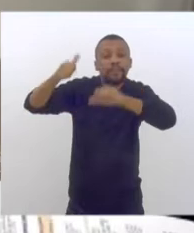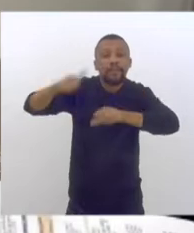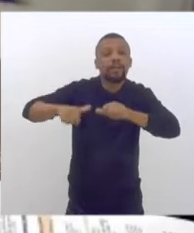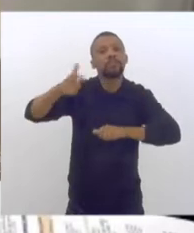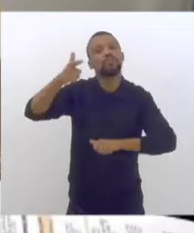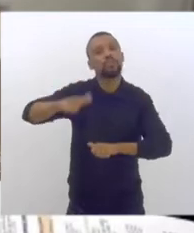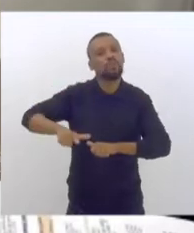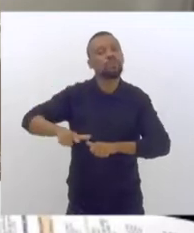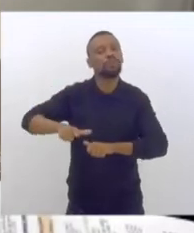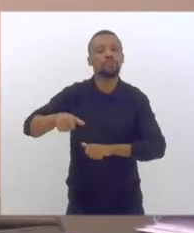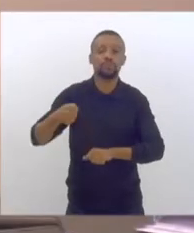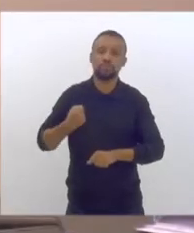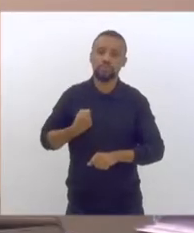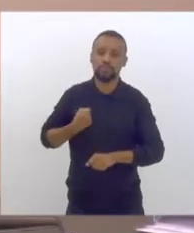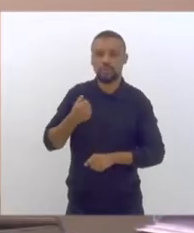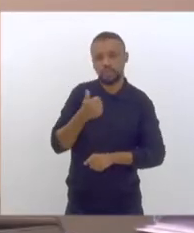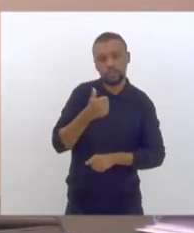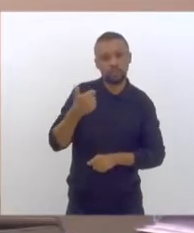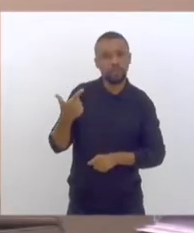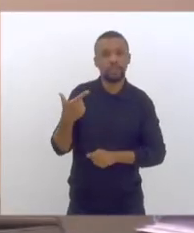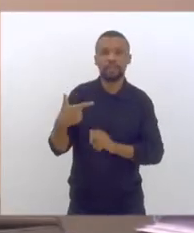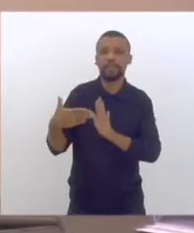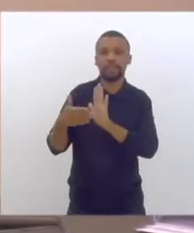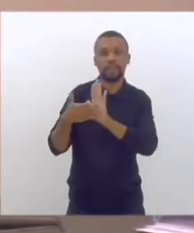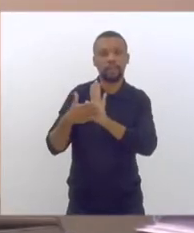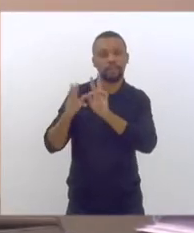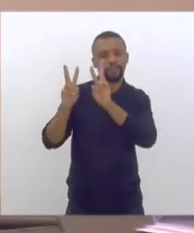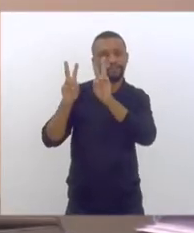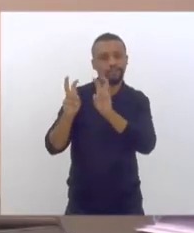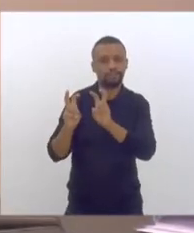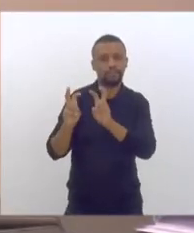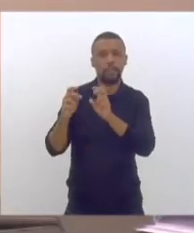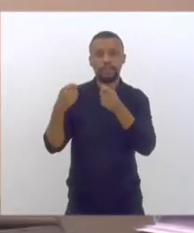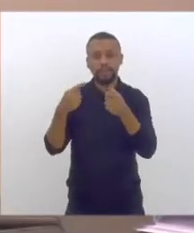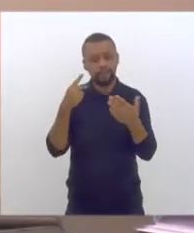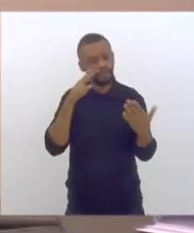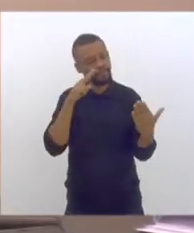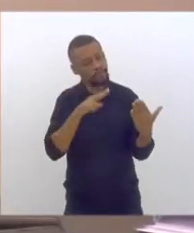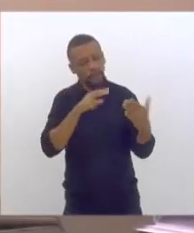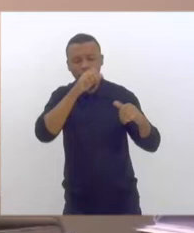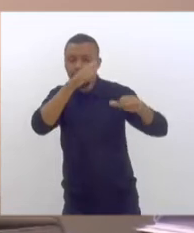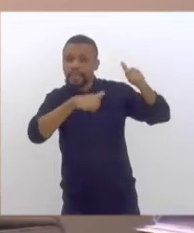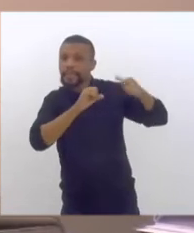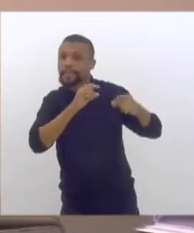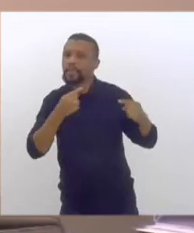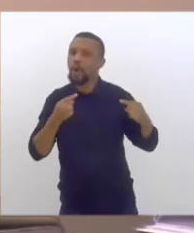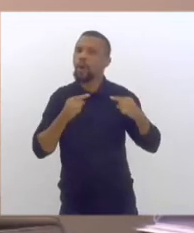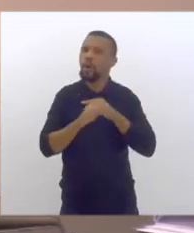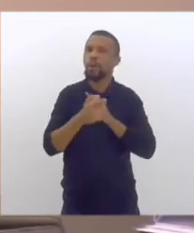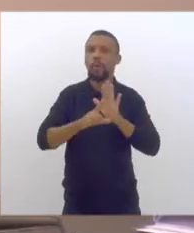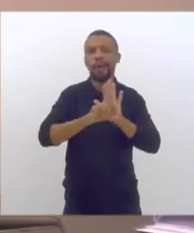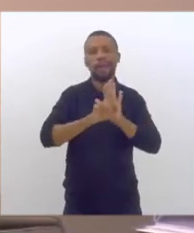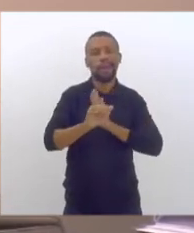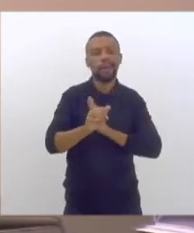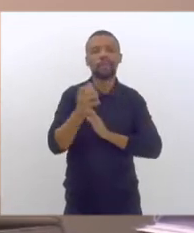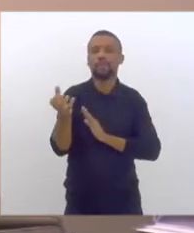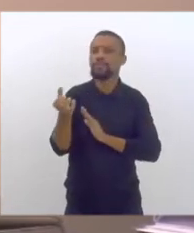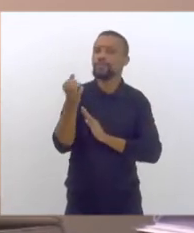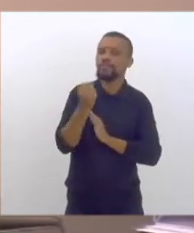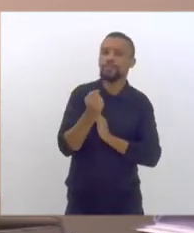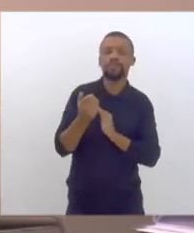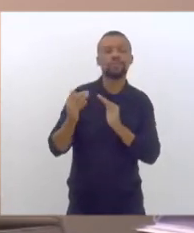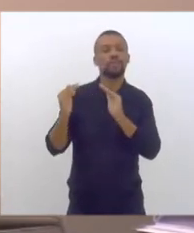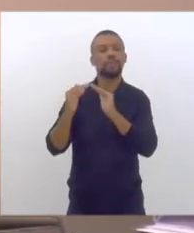número 12 da pauta porque eu quero ver se não há conflito com a lei do Fundo de habitação